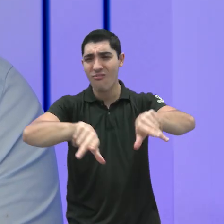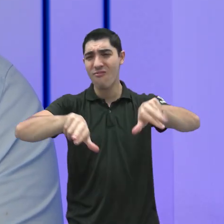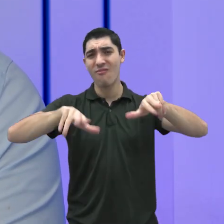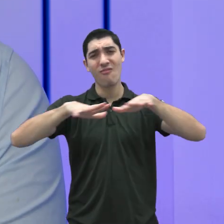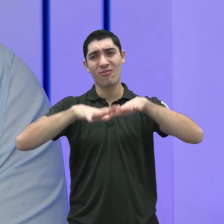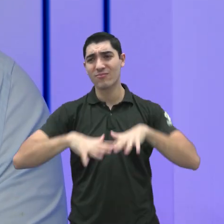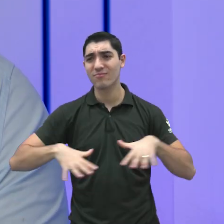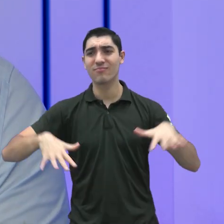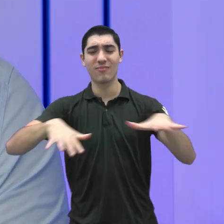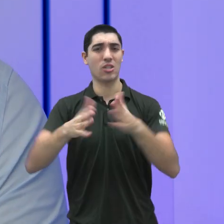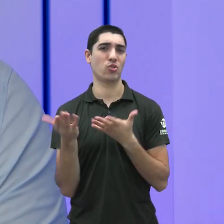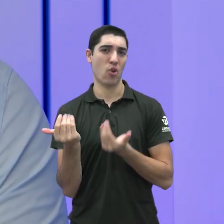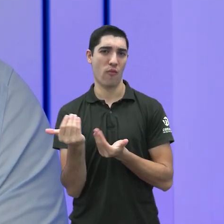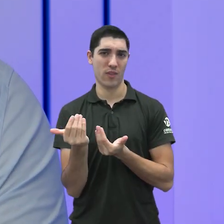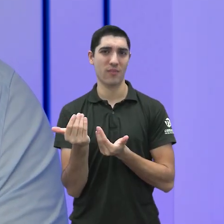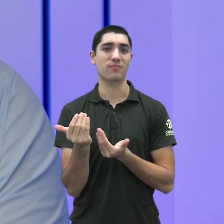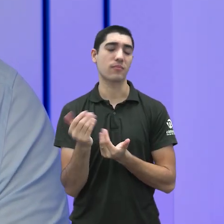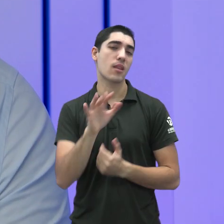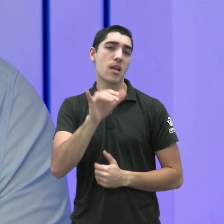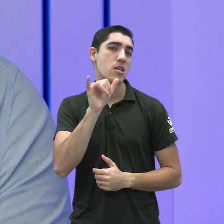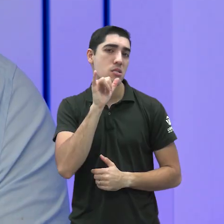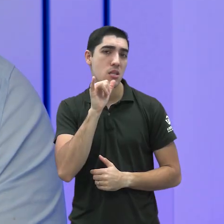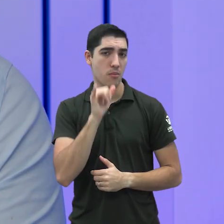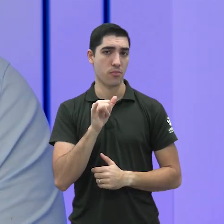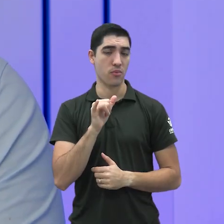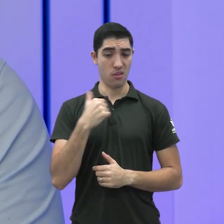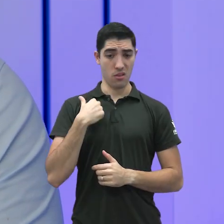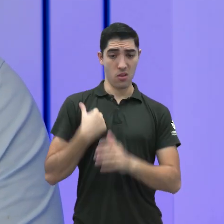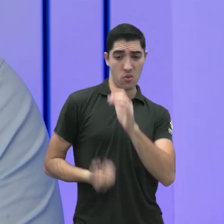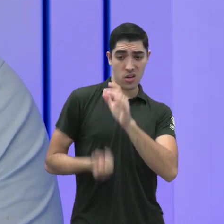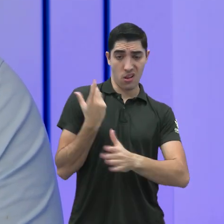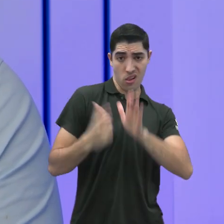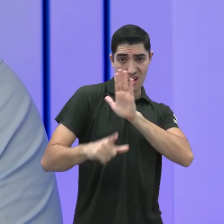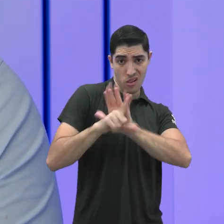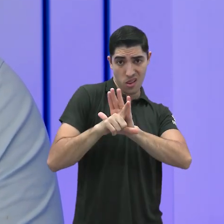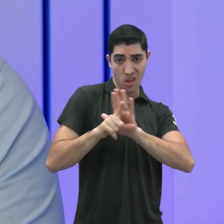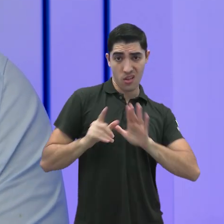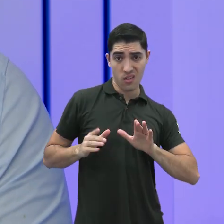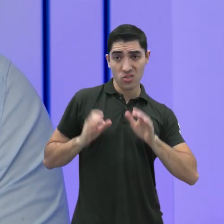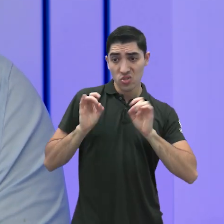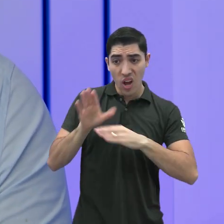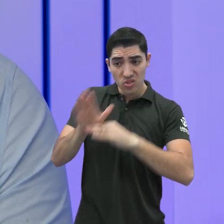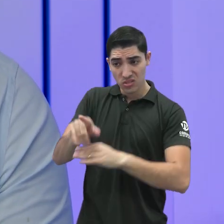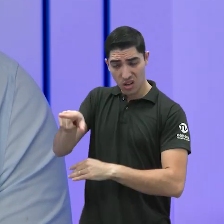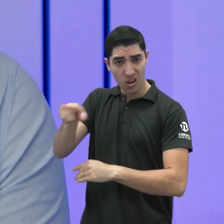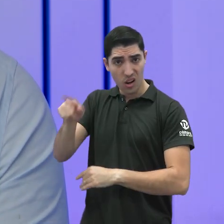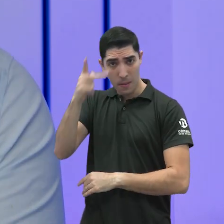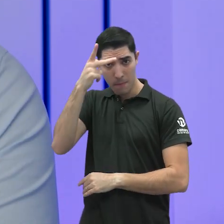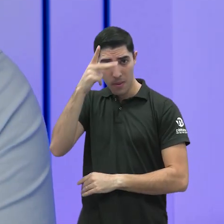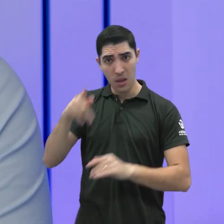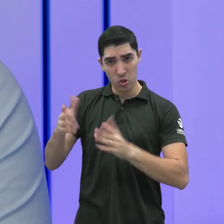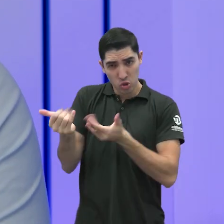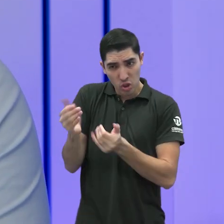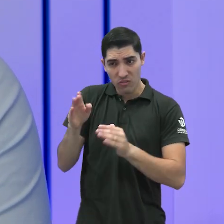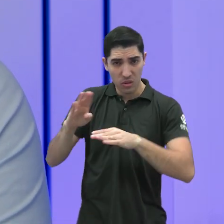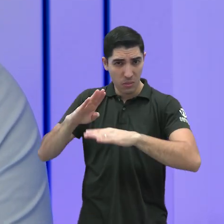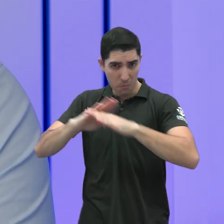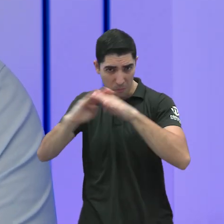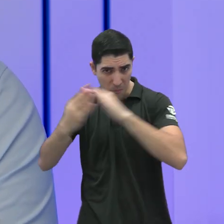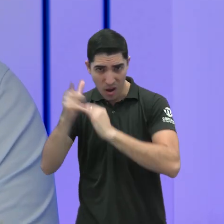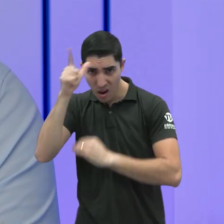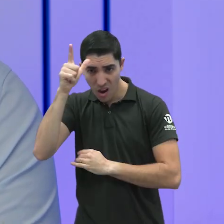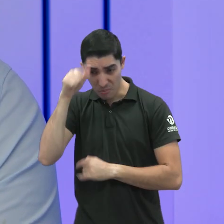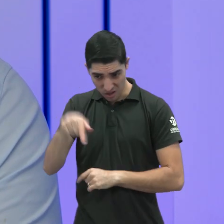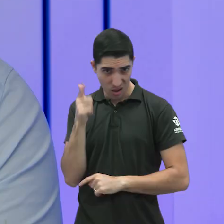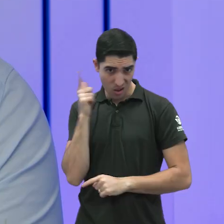diversas juventudes que nós temos dentro da cidade. Então, se eu pego uma política pública que só vai atender o jovem ali do Campos Alemães, ela não vai ser